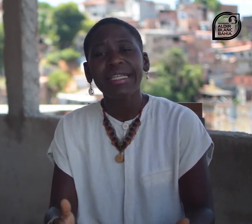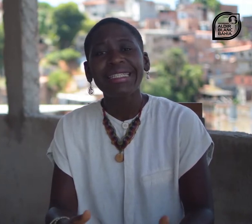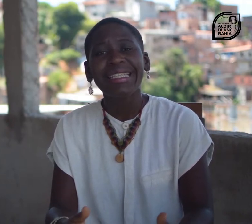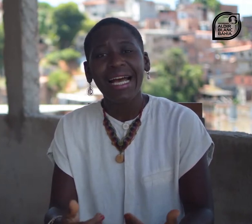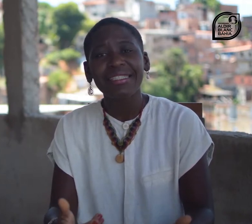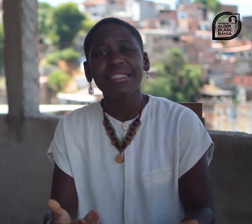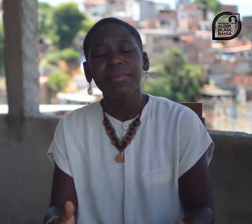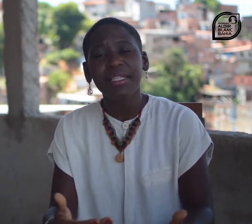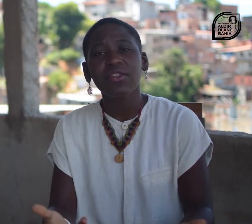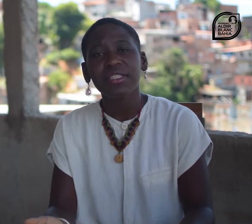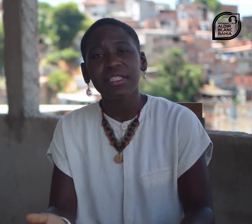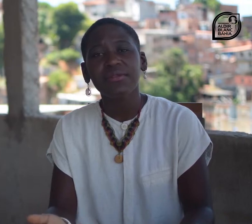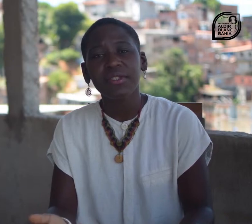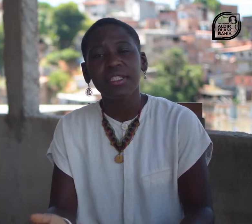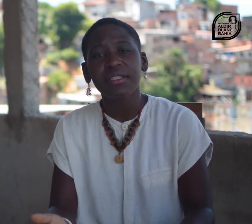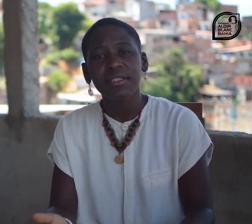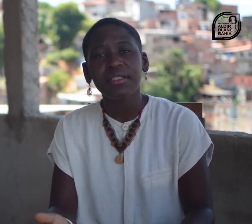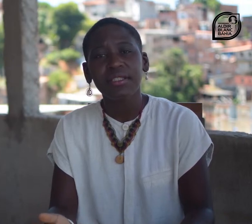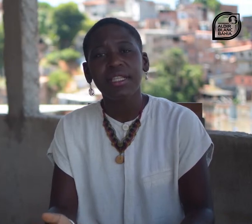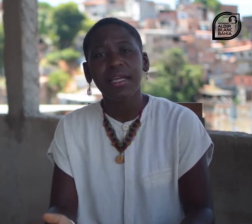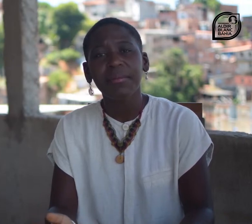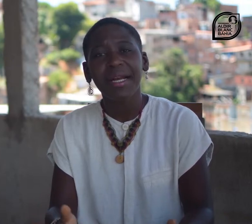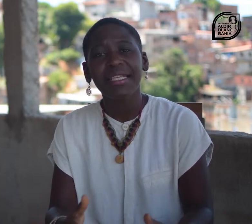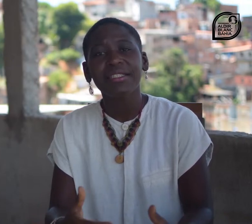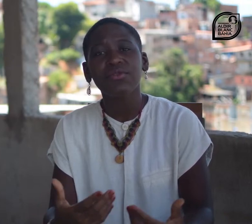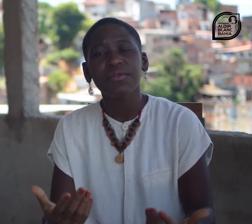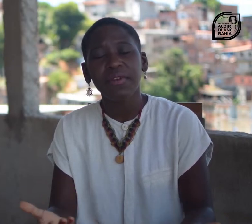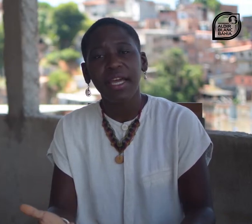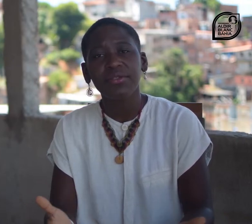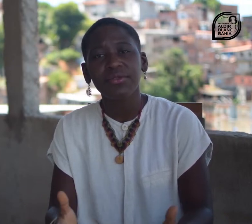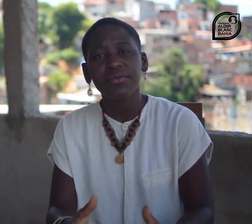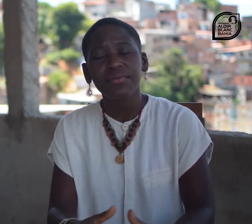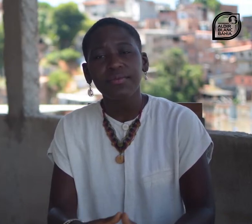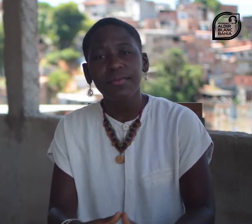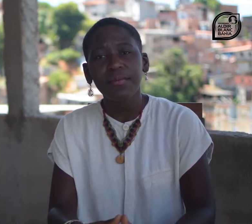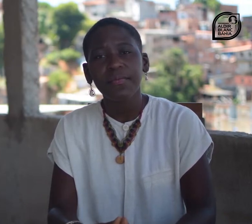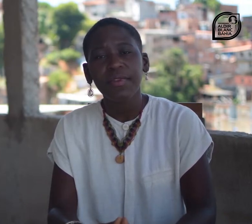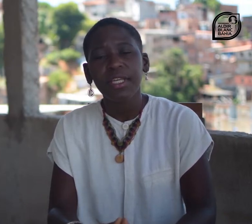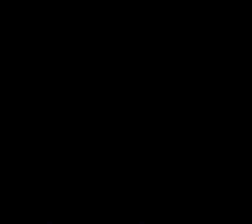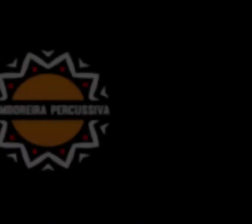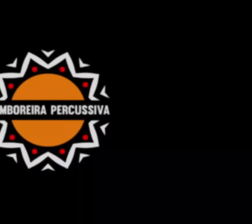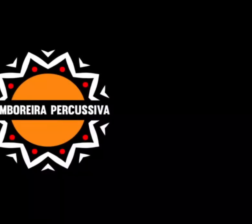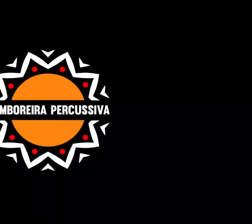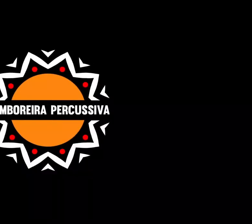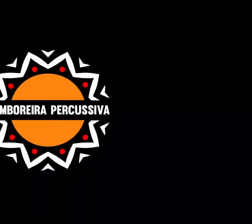tambores trazem para as nossas vidas, né, para esse universo.